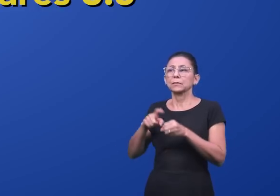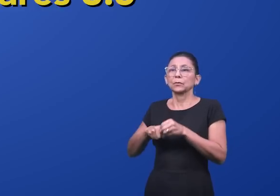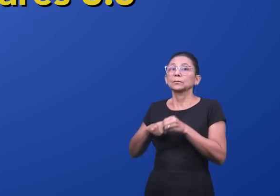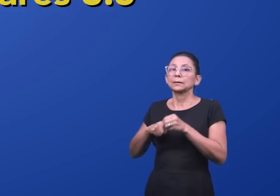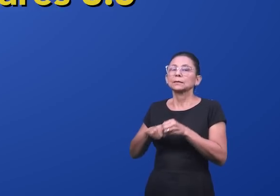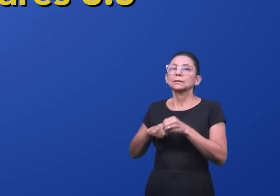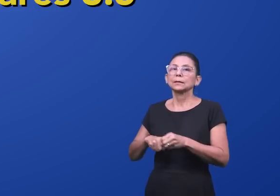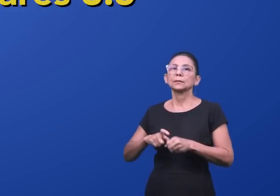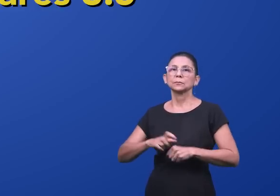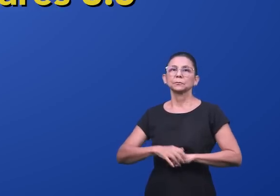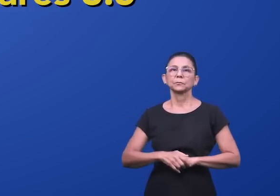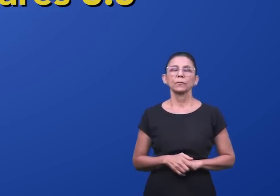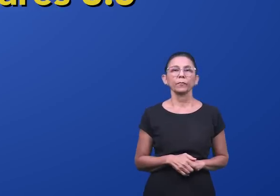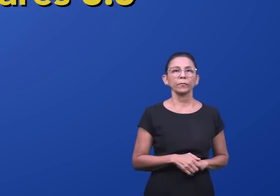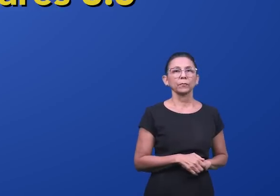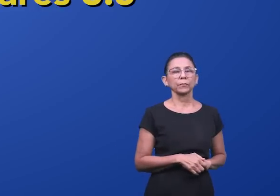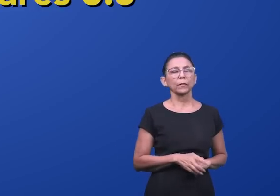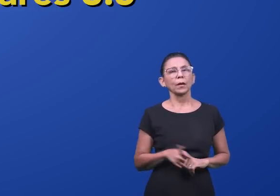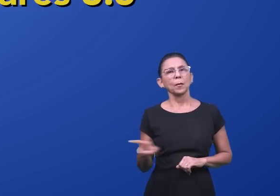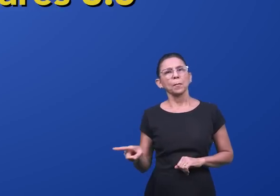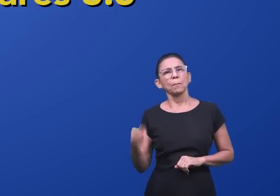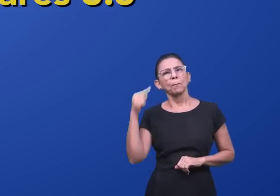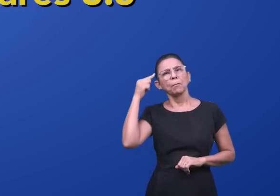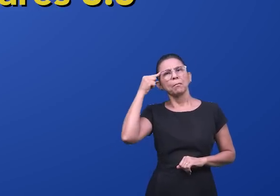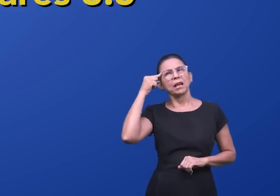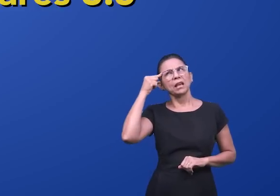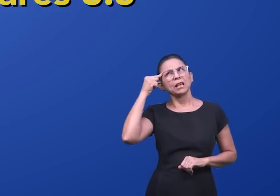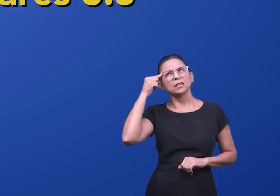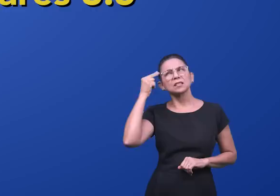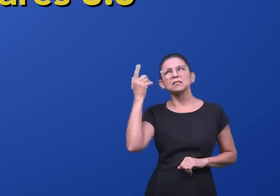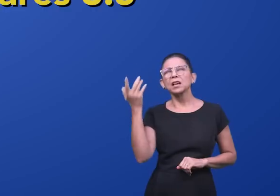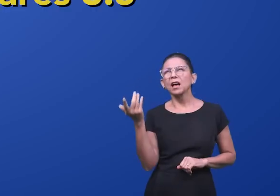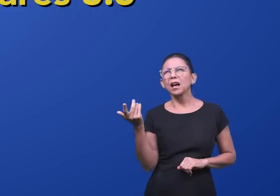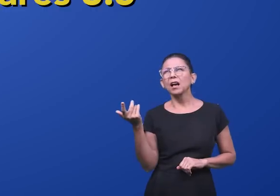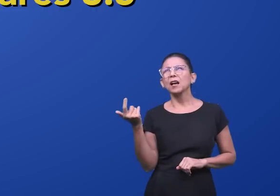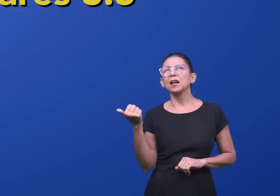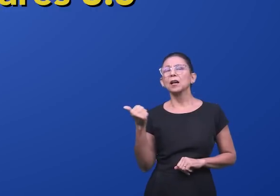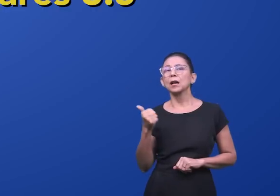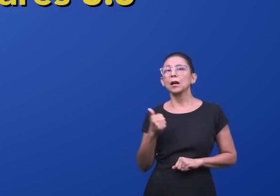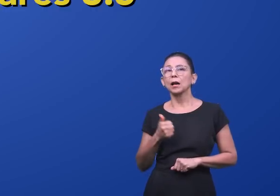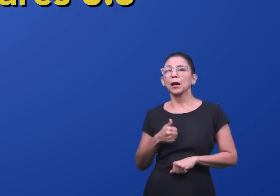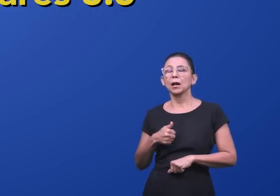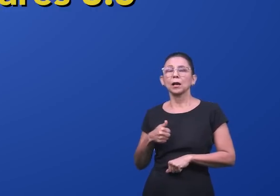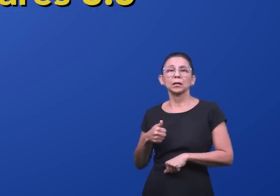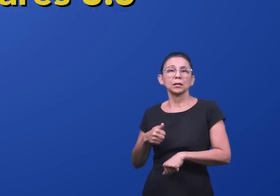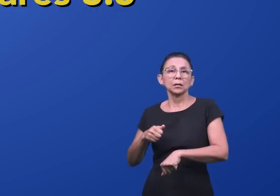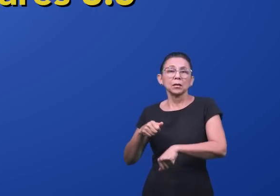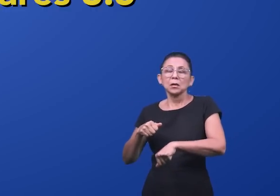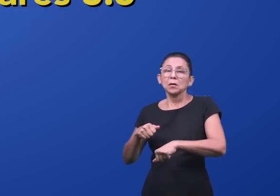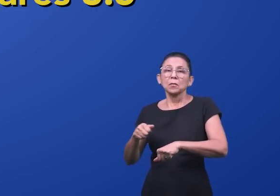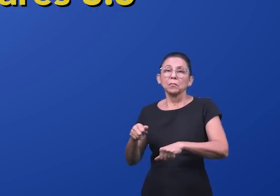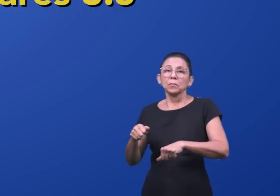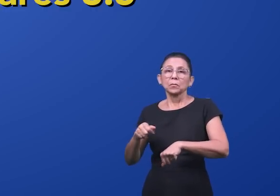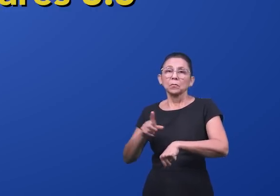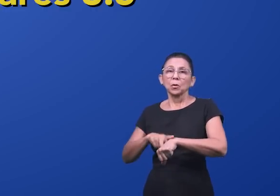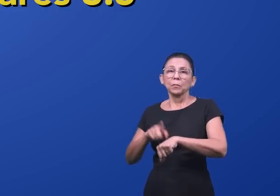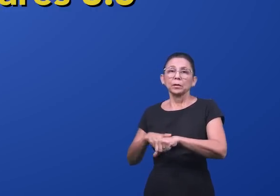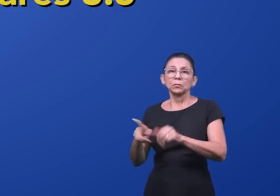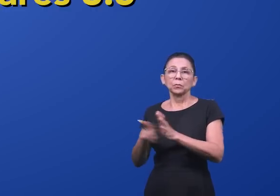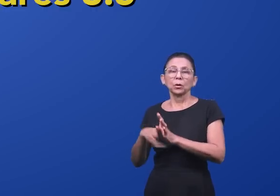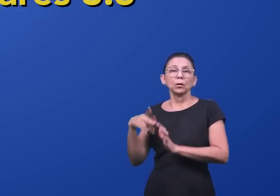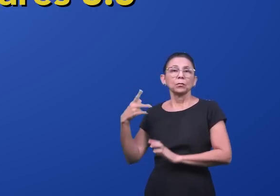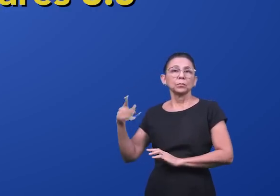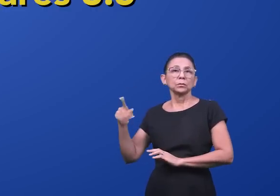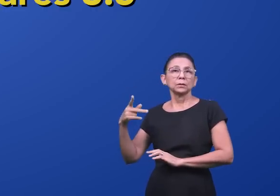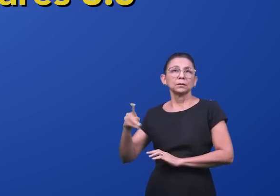Messias. E eles acham que o Messias virá no seu tempo. Como diz aqui, até que queira.